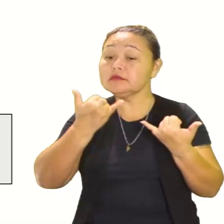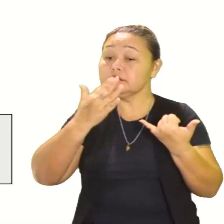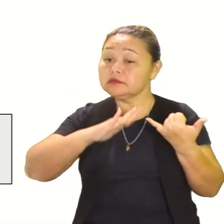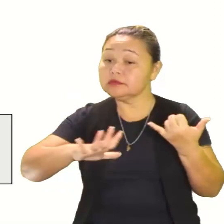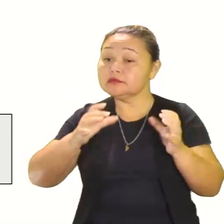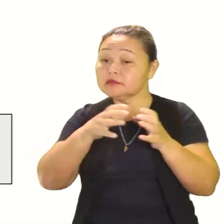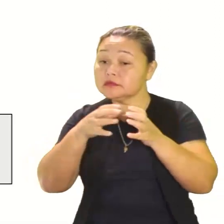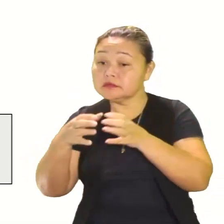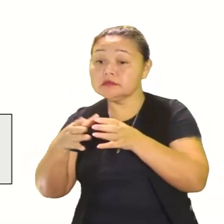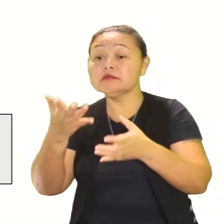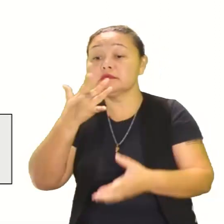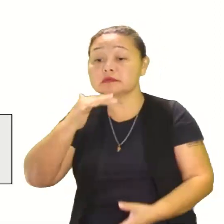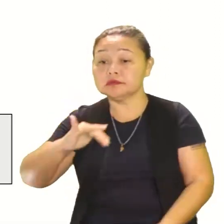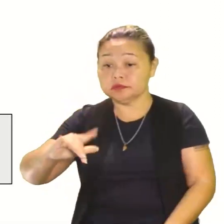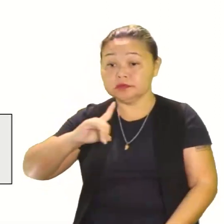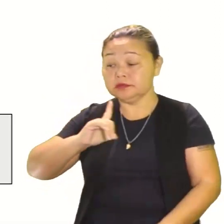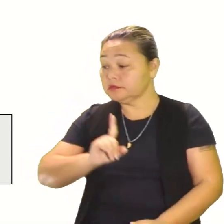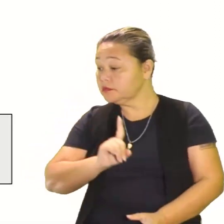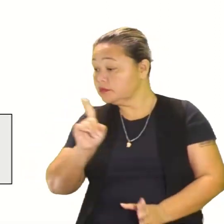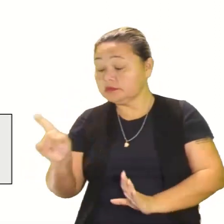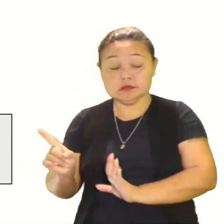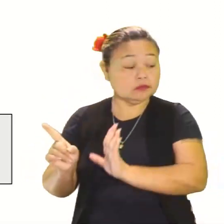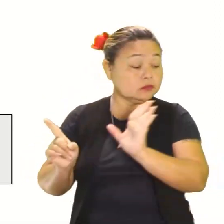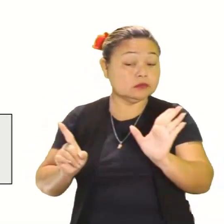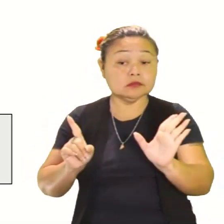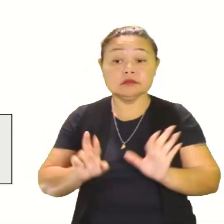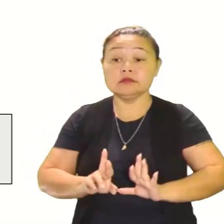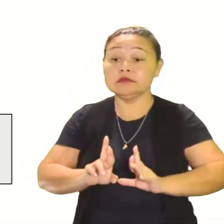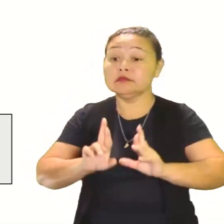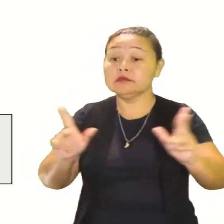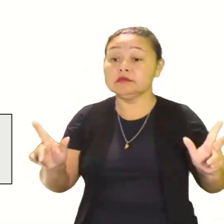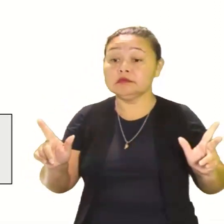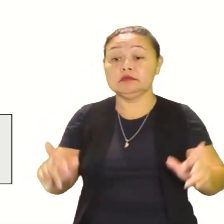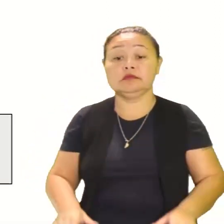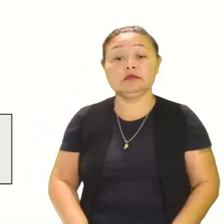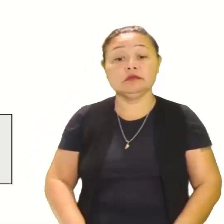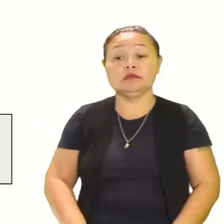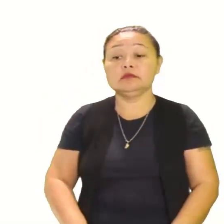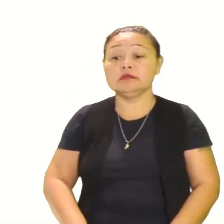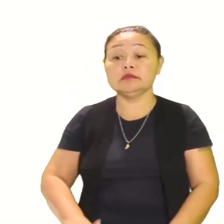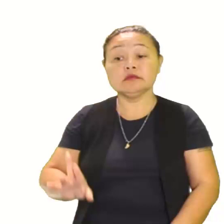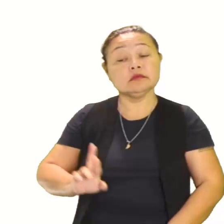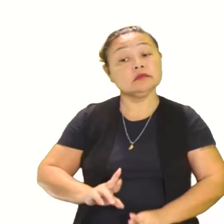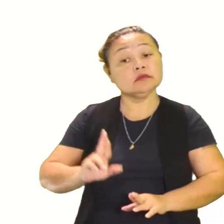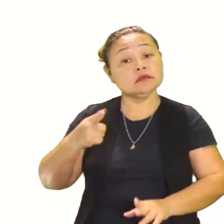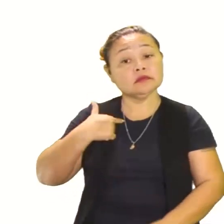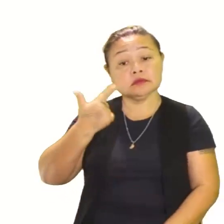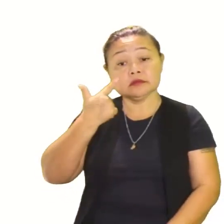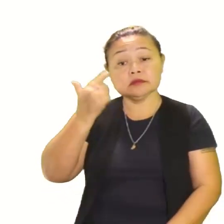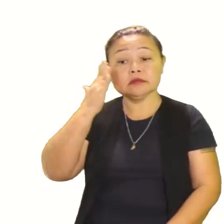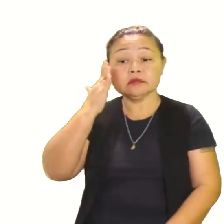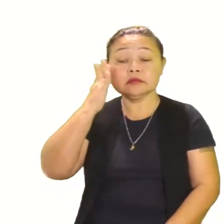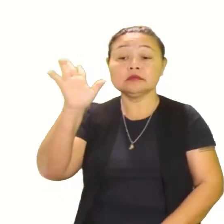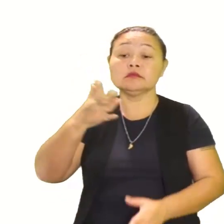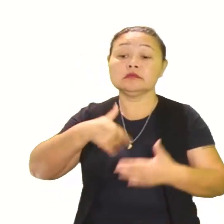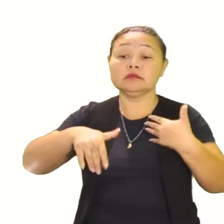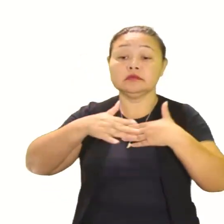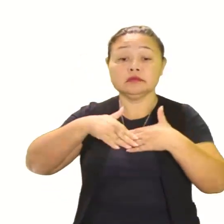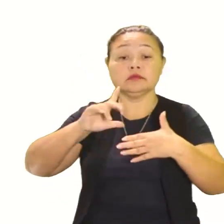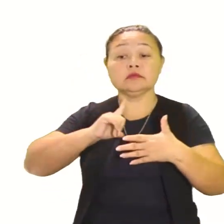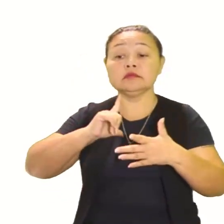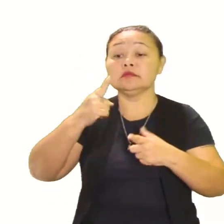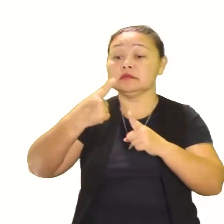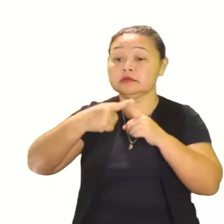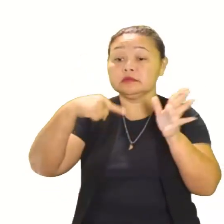guerra, cada grupo puxa com uma força direcionada para lados diferentes, certo? E lados diferentes, nós sabemos que na matemática tem